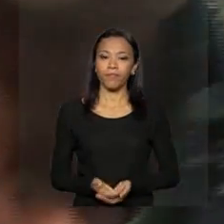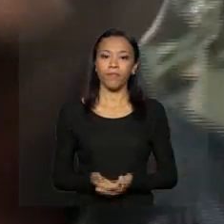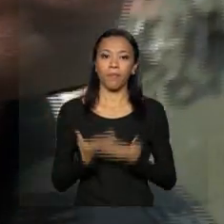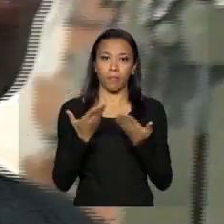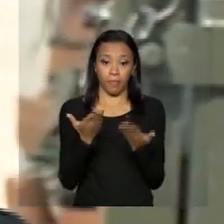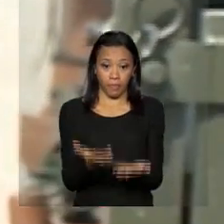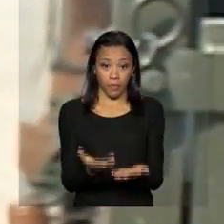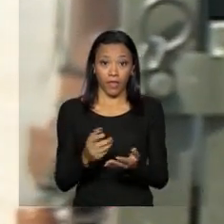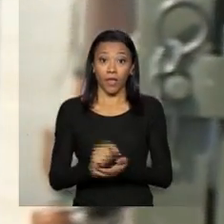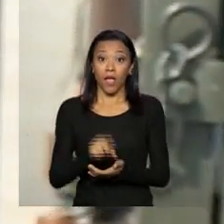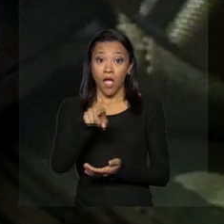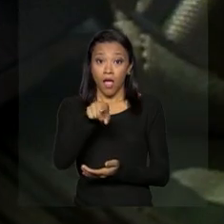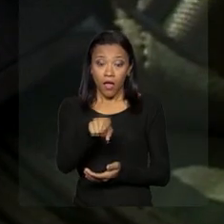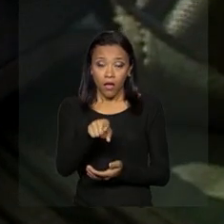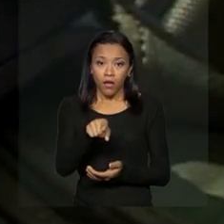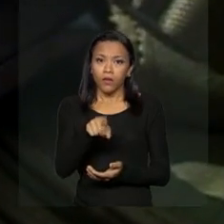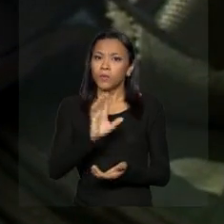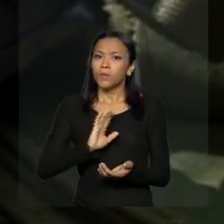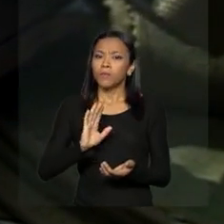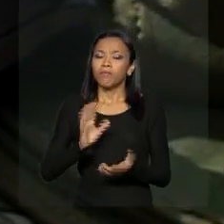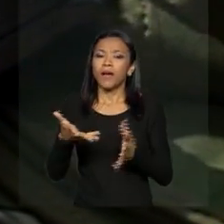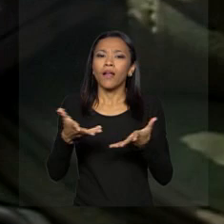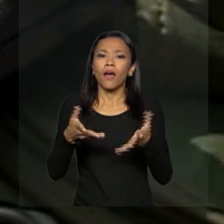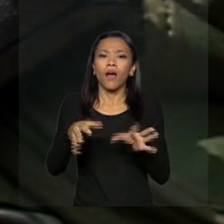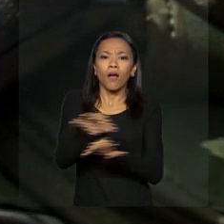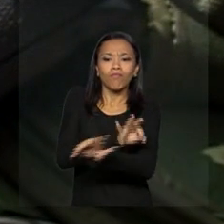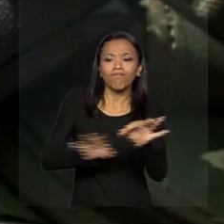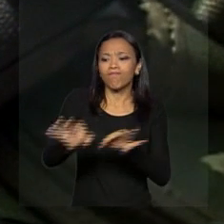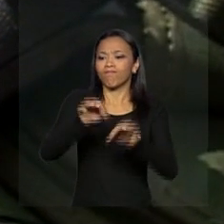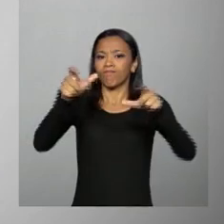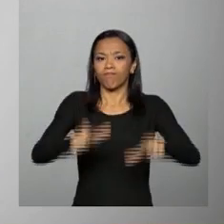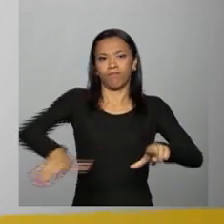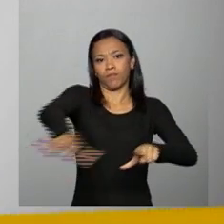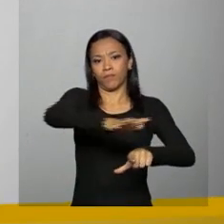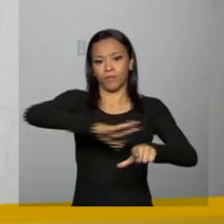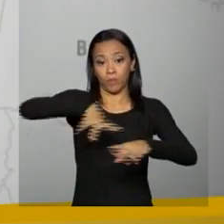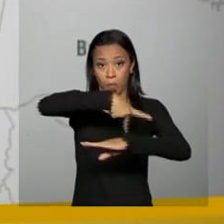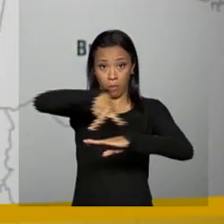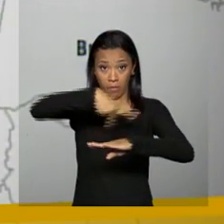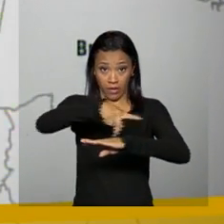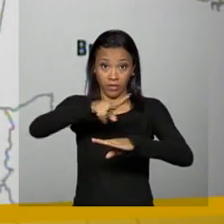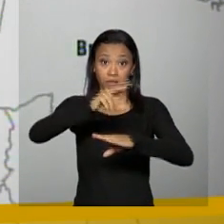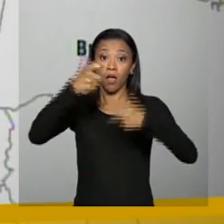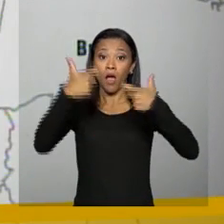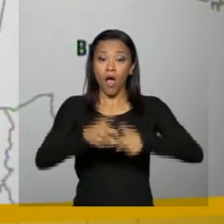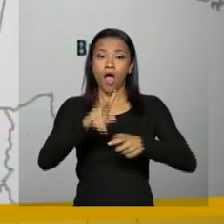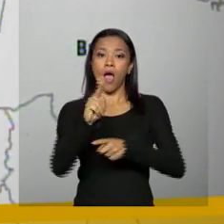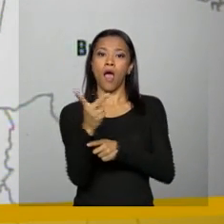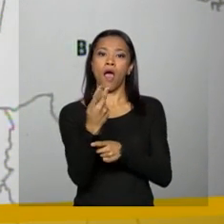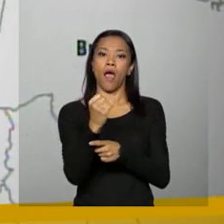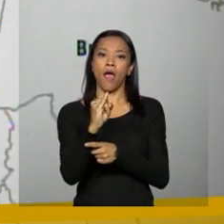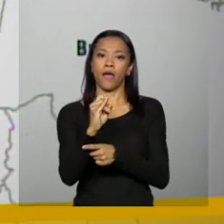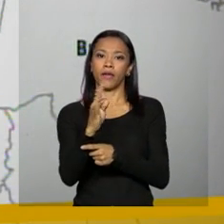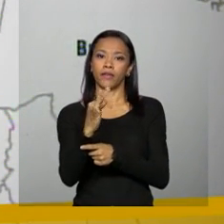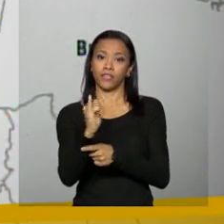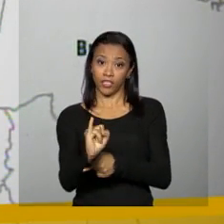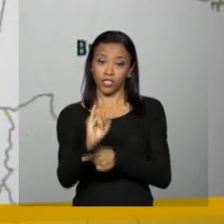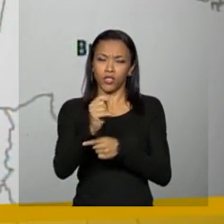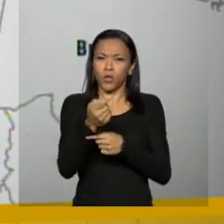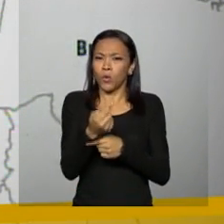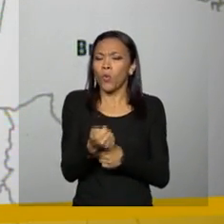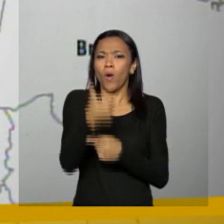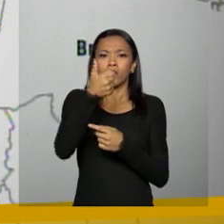MINUSTAH, Missão das Nações Unidas para a Estabilização da Região. Localizado no Caribe, o país tem quase 12